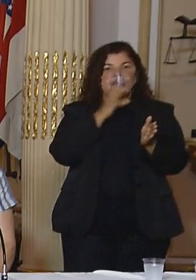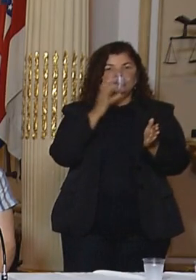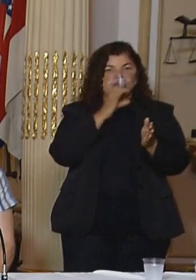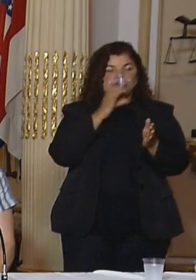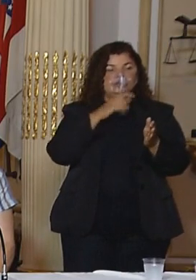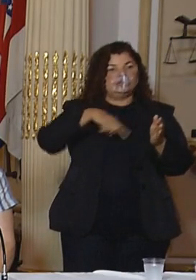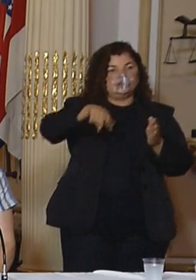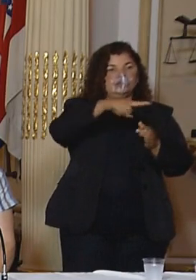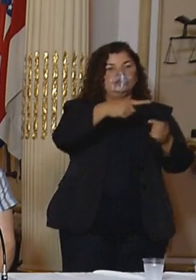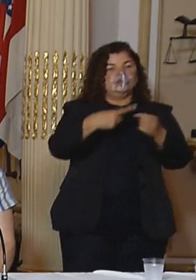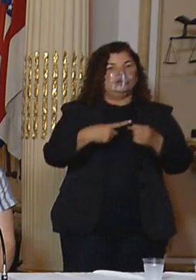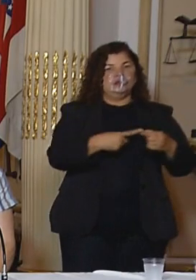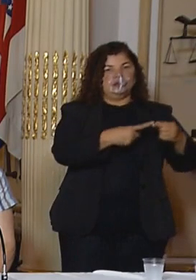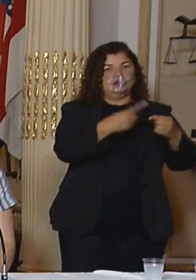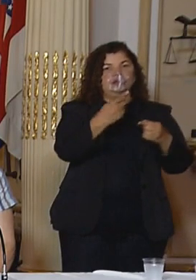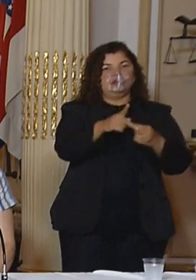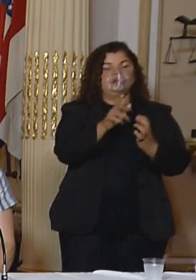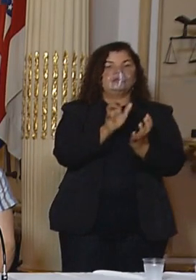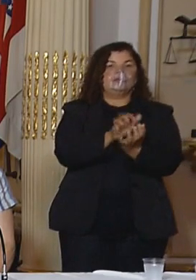municípios pernambucanos